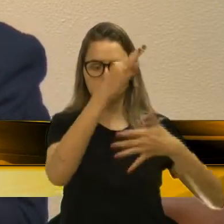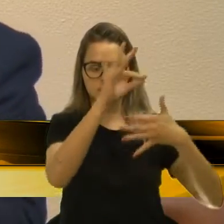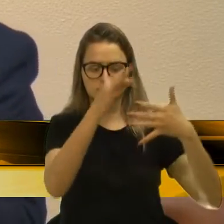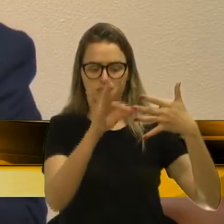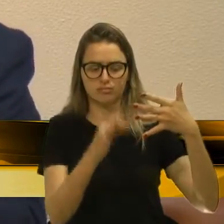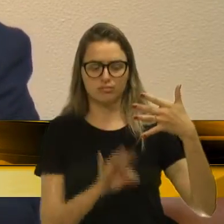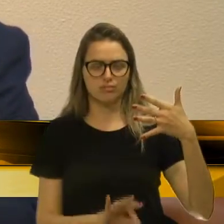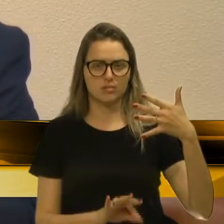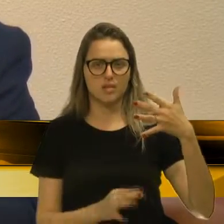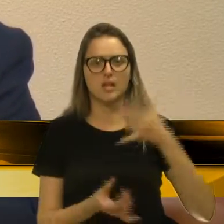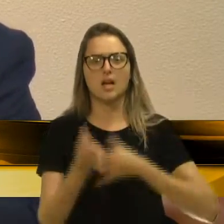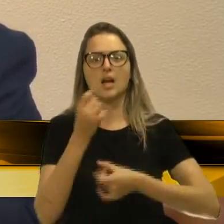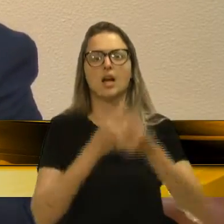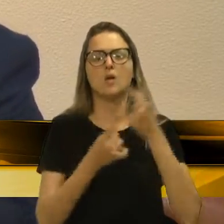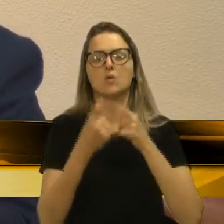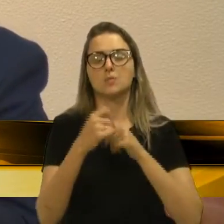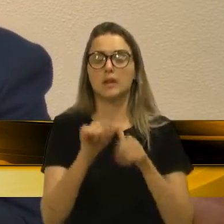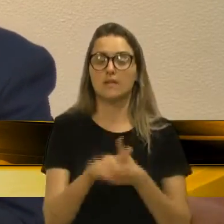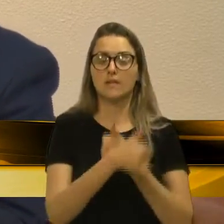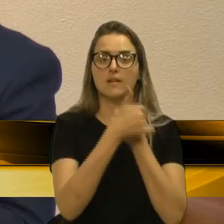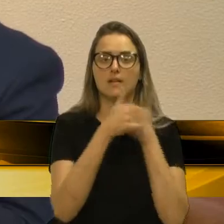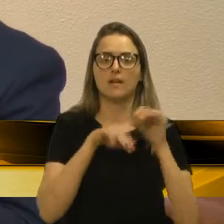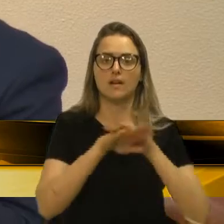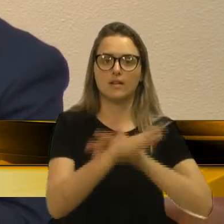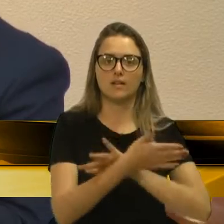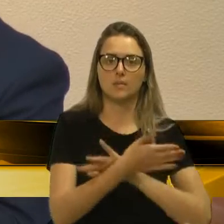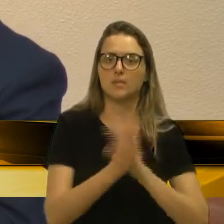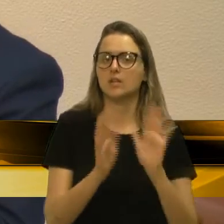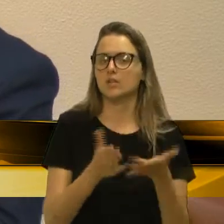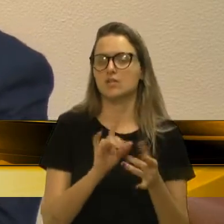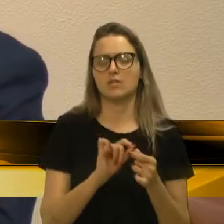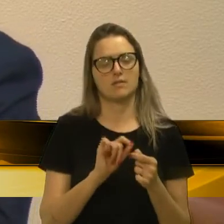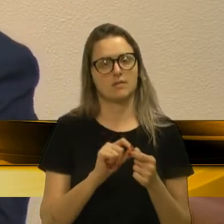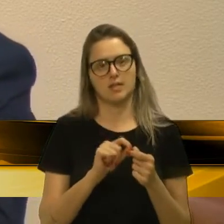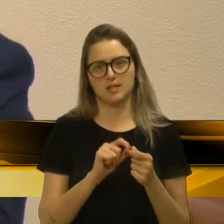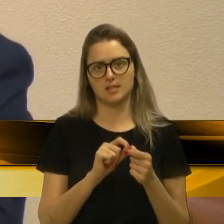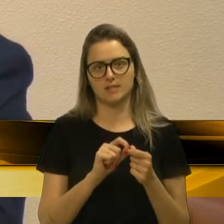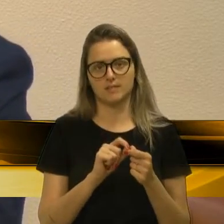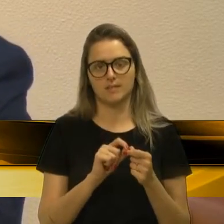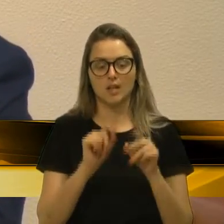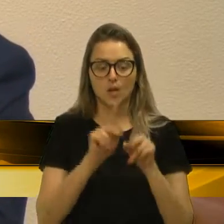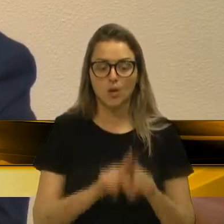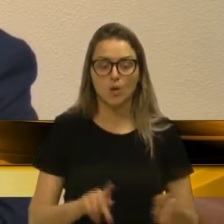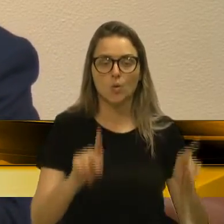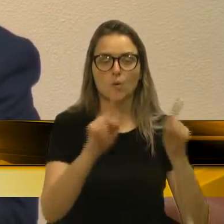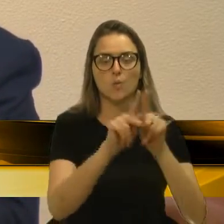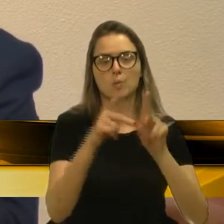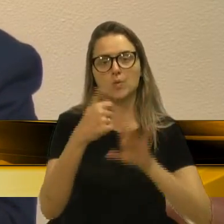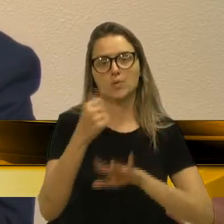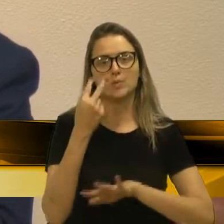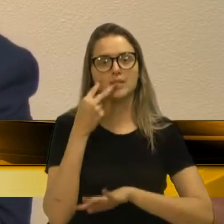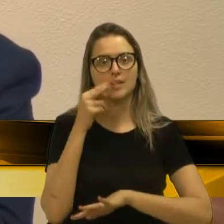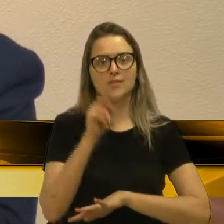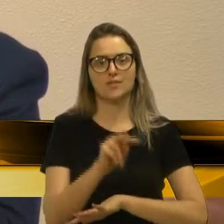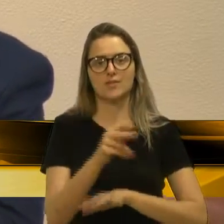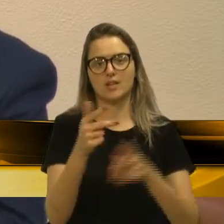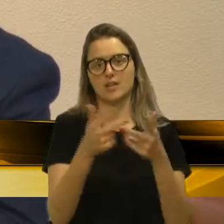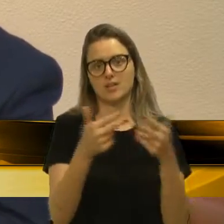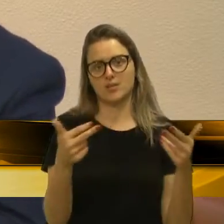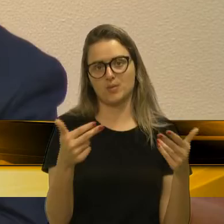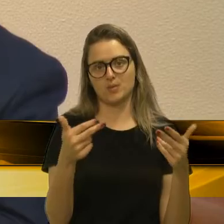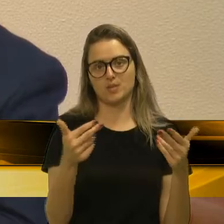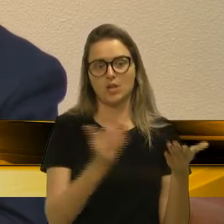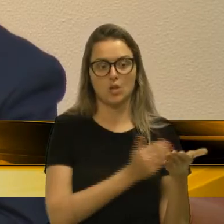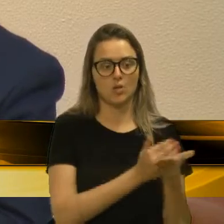itens estavam apontados que deveriam melhorar, foram melhorados. Então, a população precisa ter... isso começou com